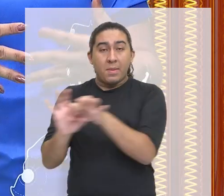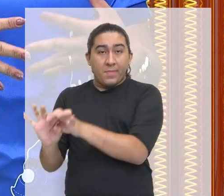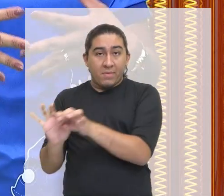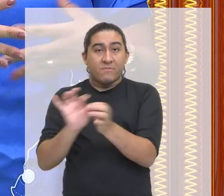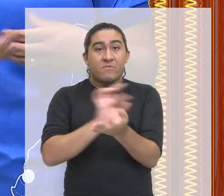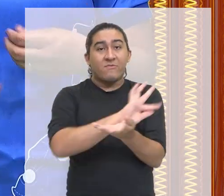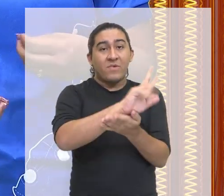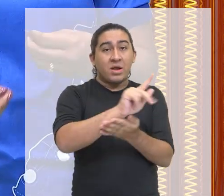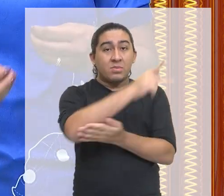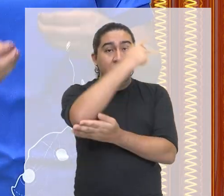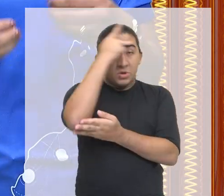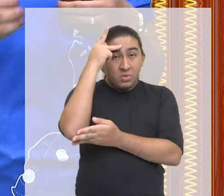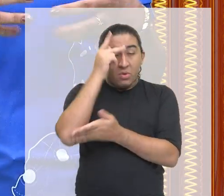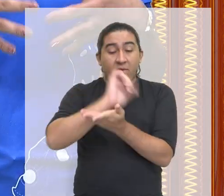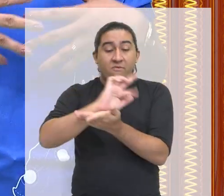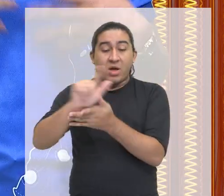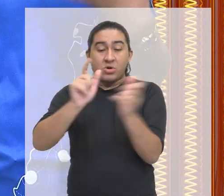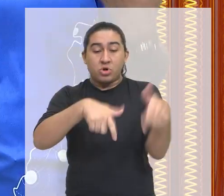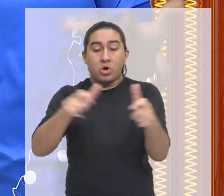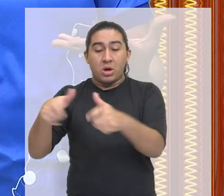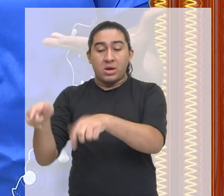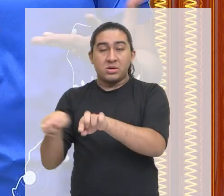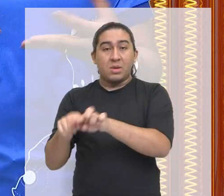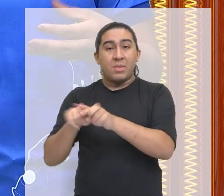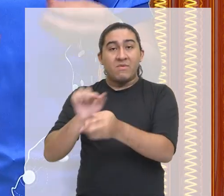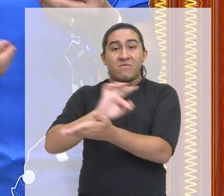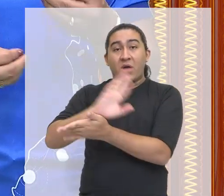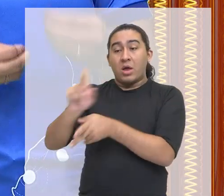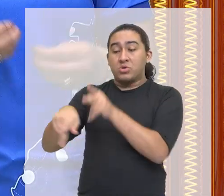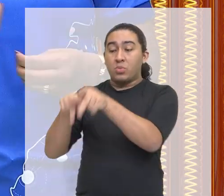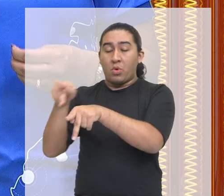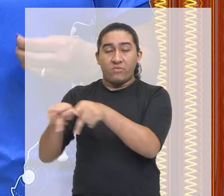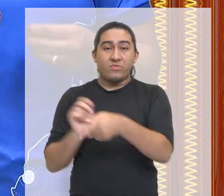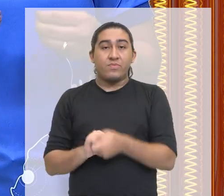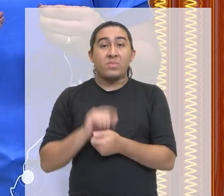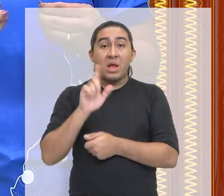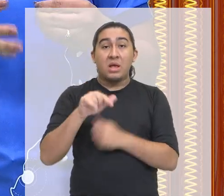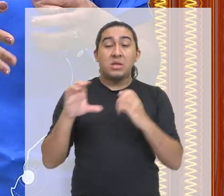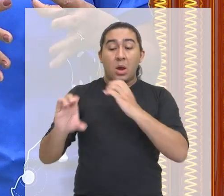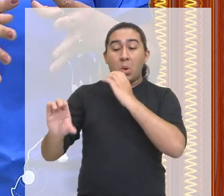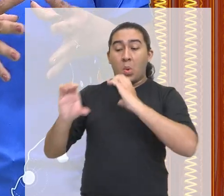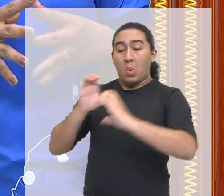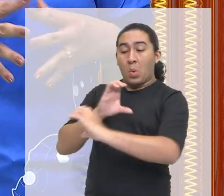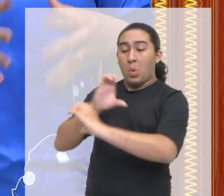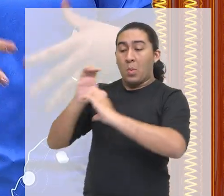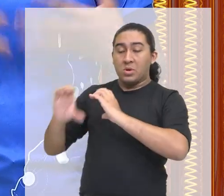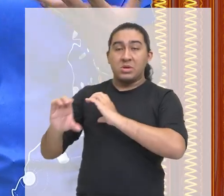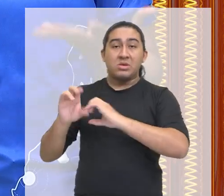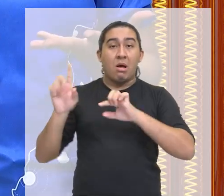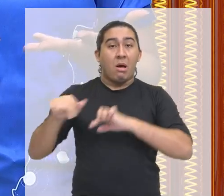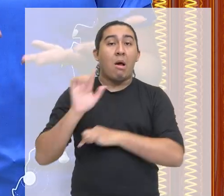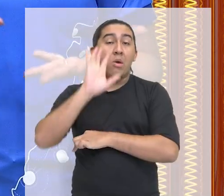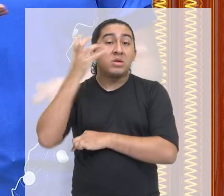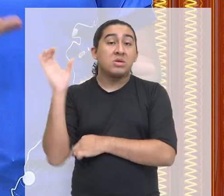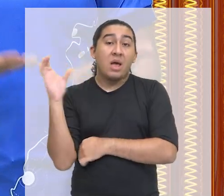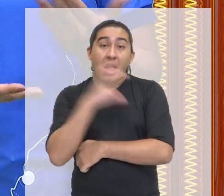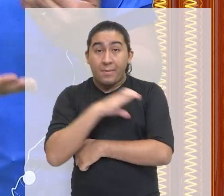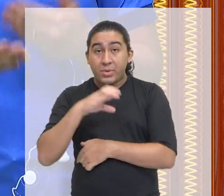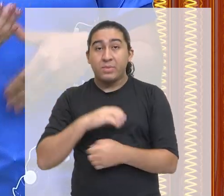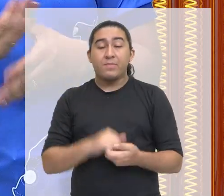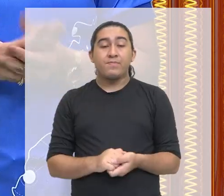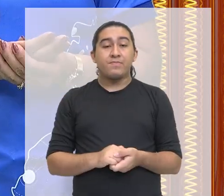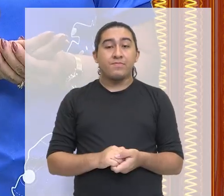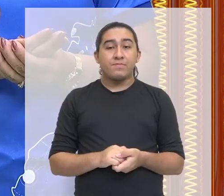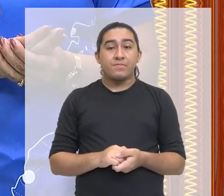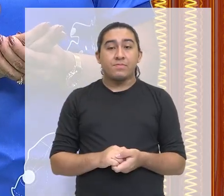pessoas, entre vários locais, entre várias nações. Então, essa comunicação ela acontece de uma forma muito rápida,